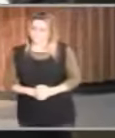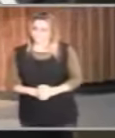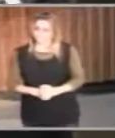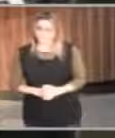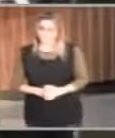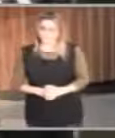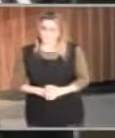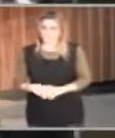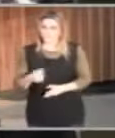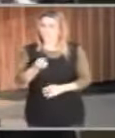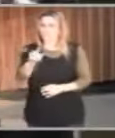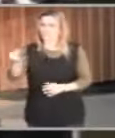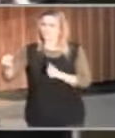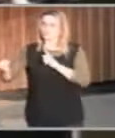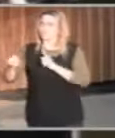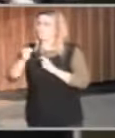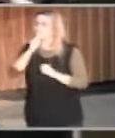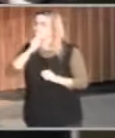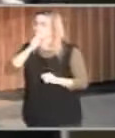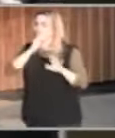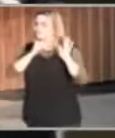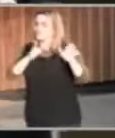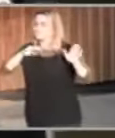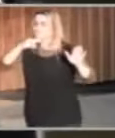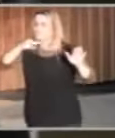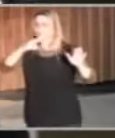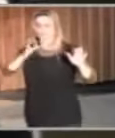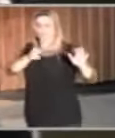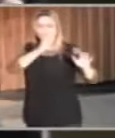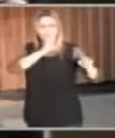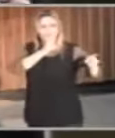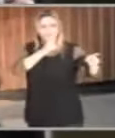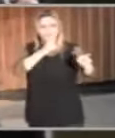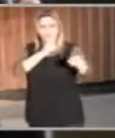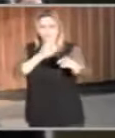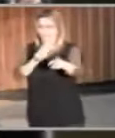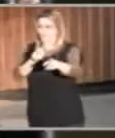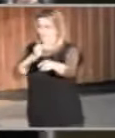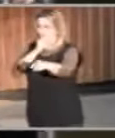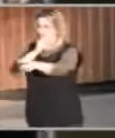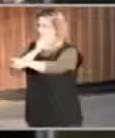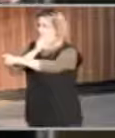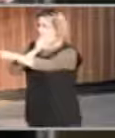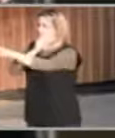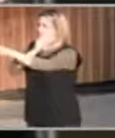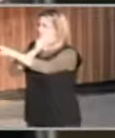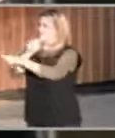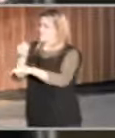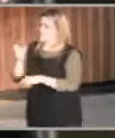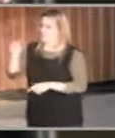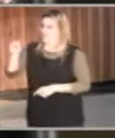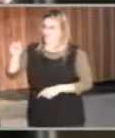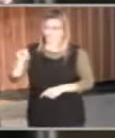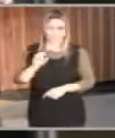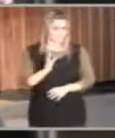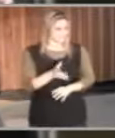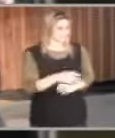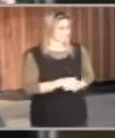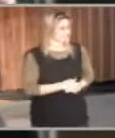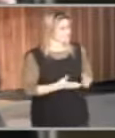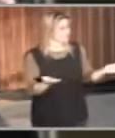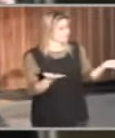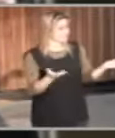quantos aqui são avós levanta a mão aqui quero ver puxa quanto avô tem aqui olha só vamos orar pelos seus netos